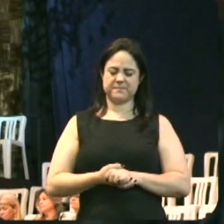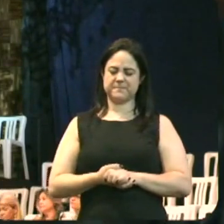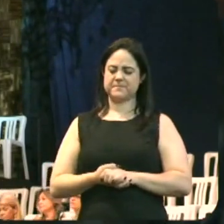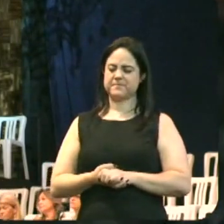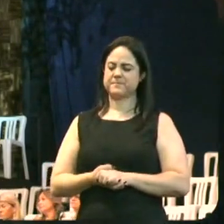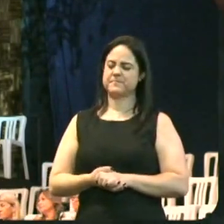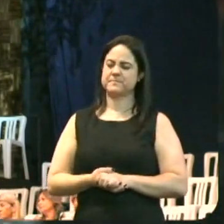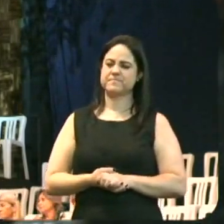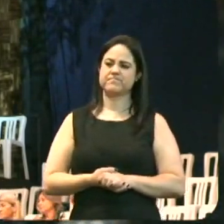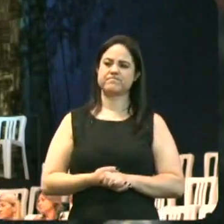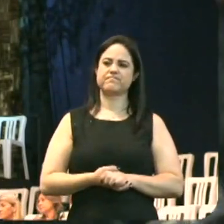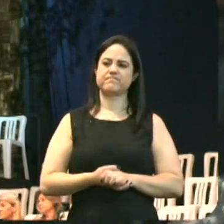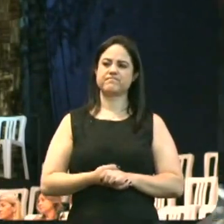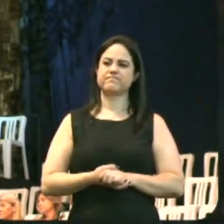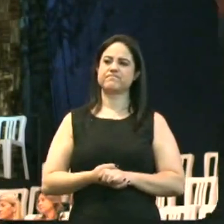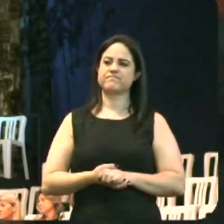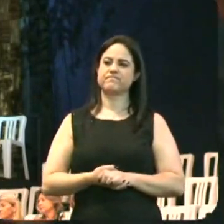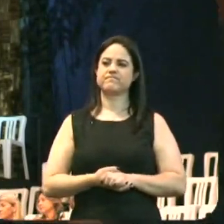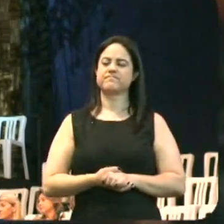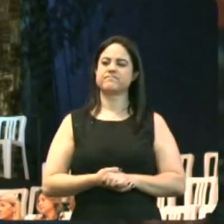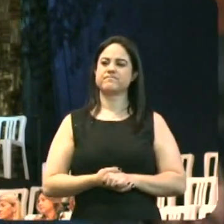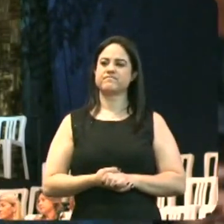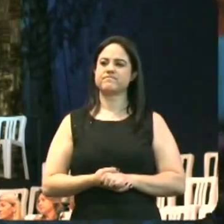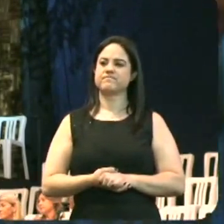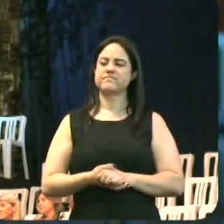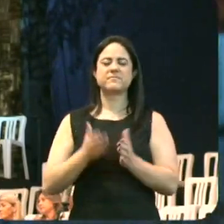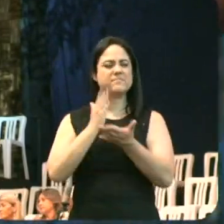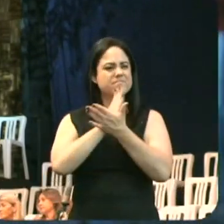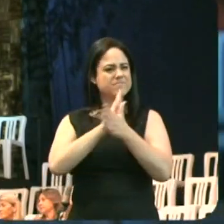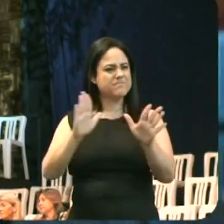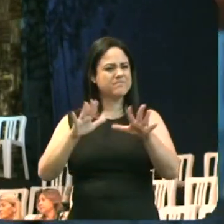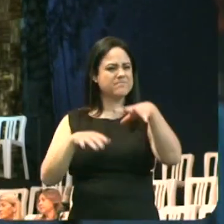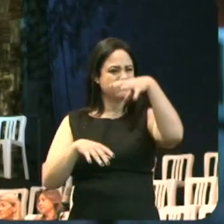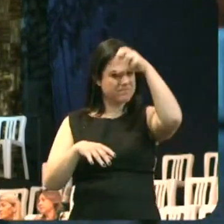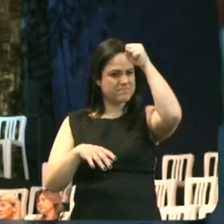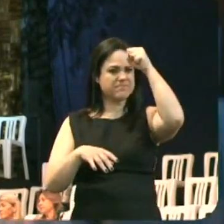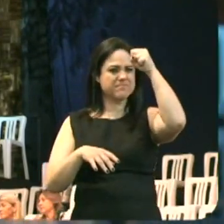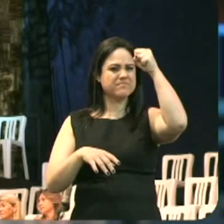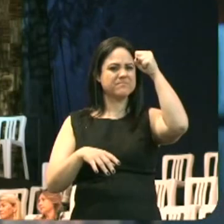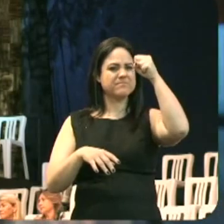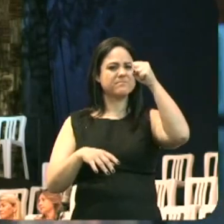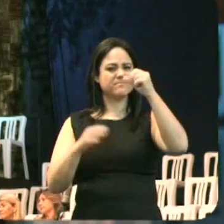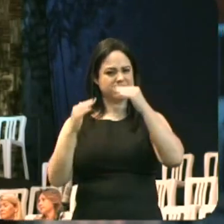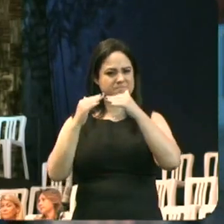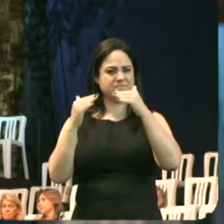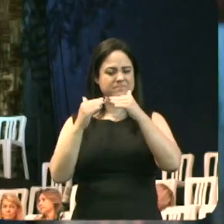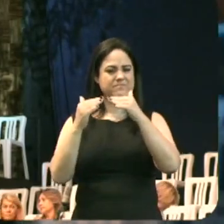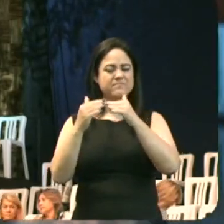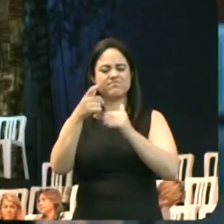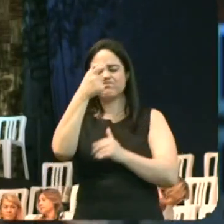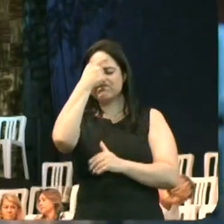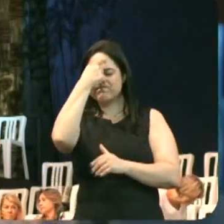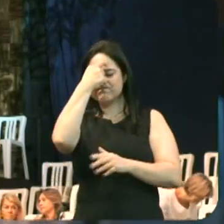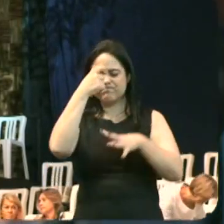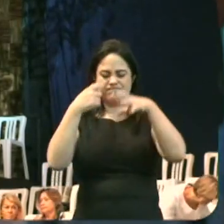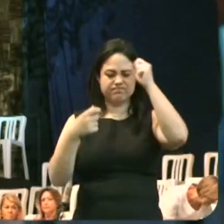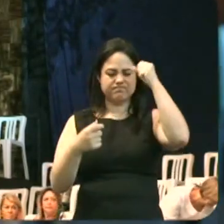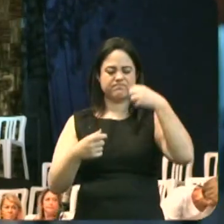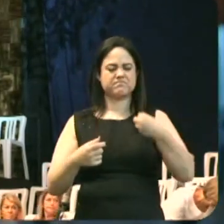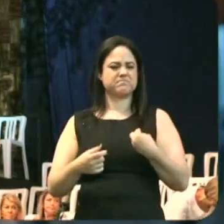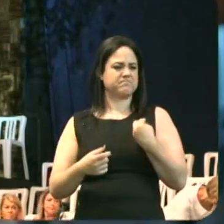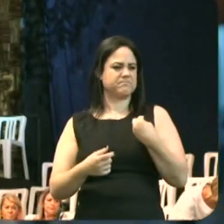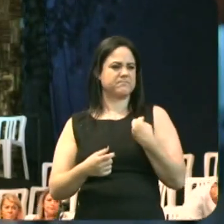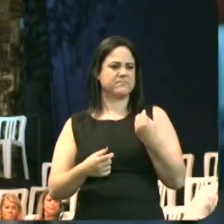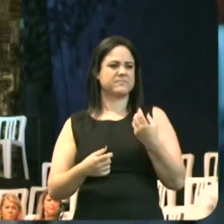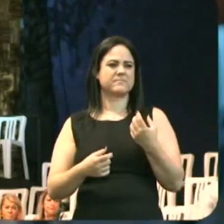Chega de escuridão, é isso que a gente vai falar, amém? Você concorda com isso? Seja aqui na mente, seja aqui na volta.